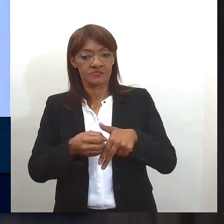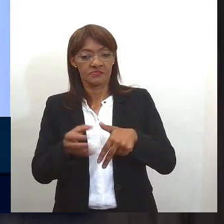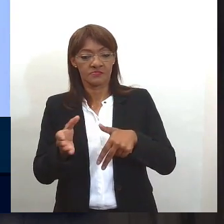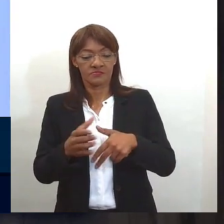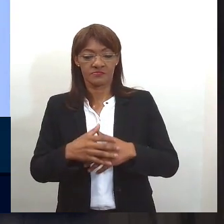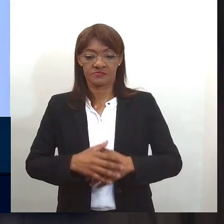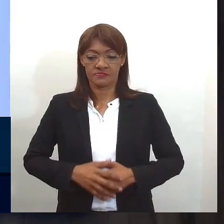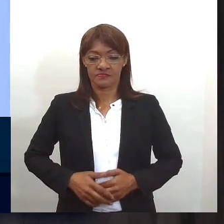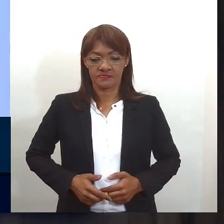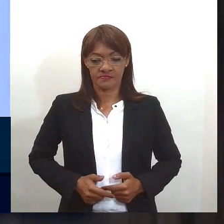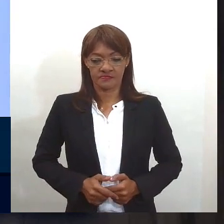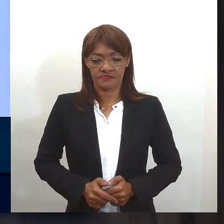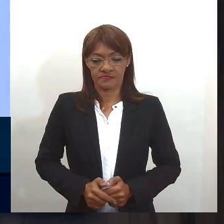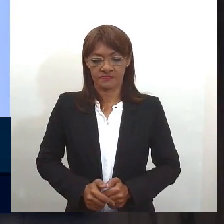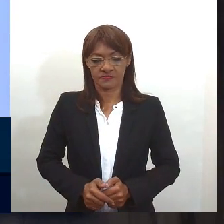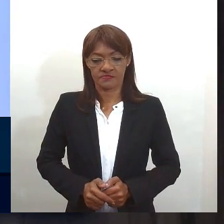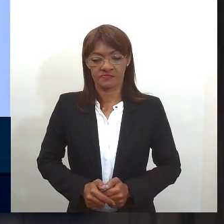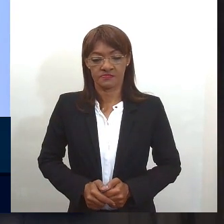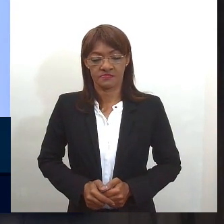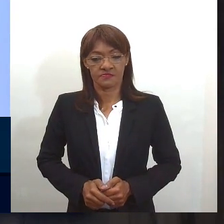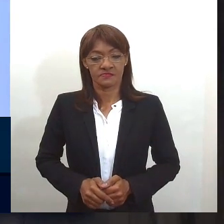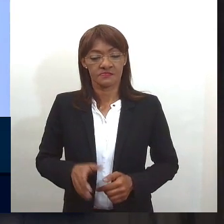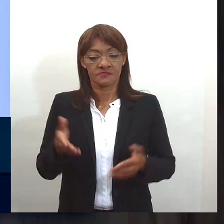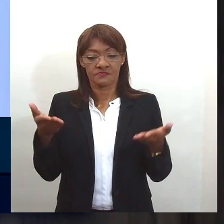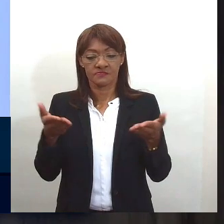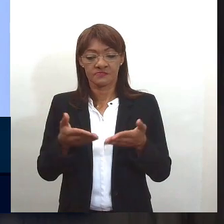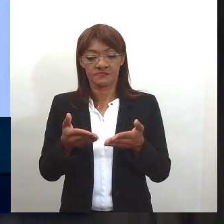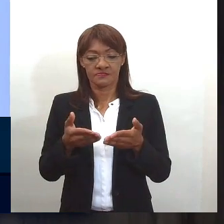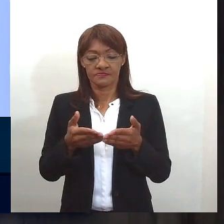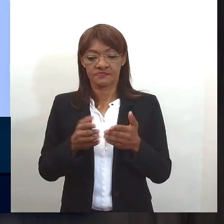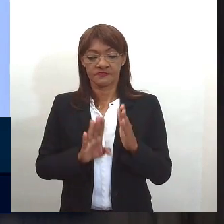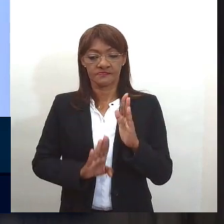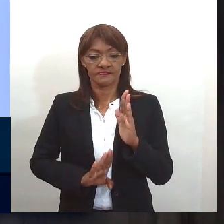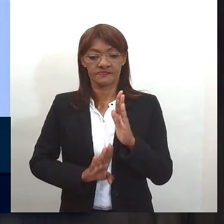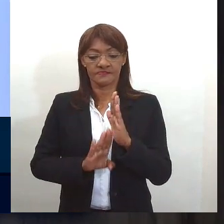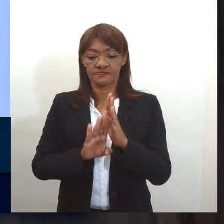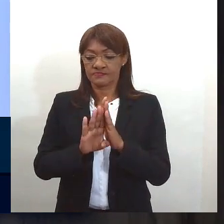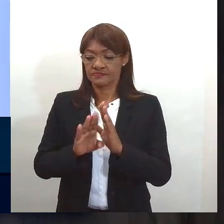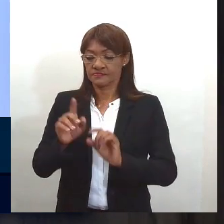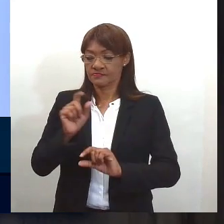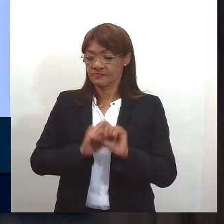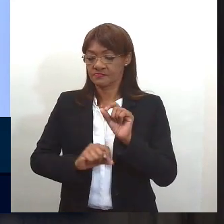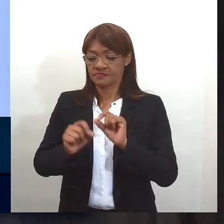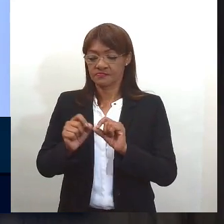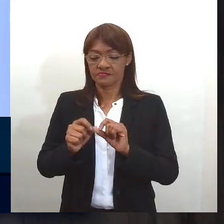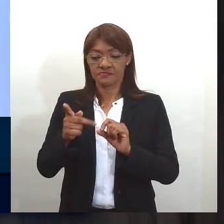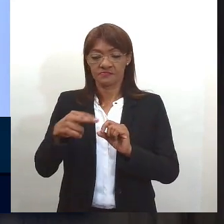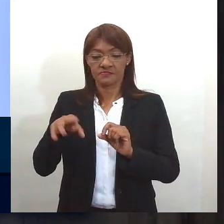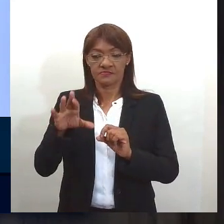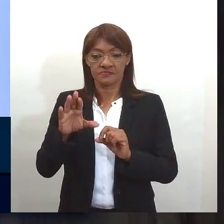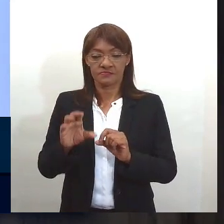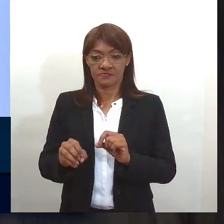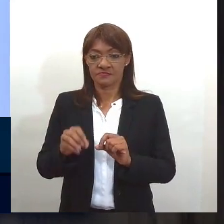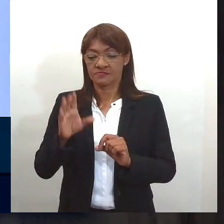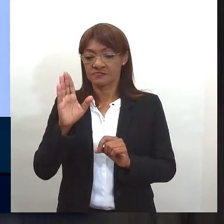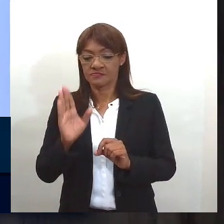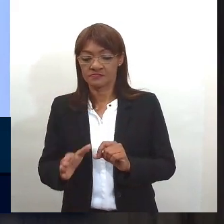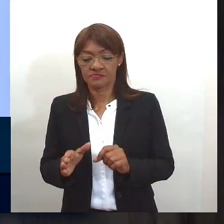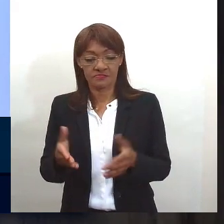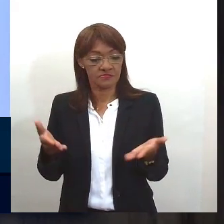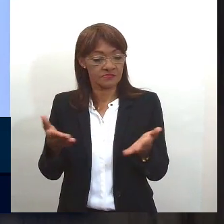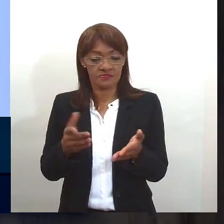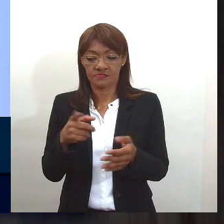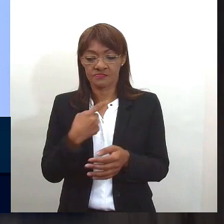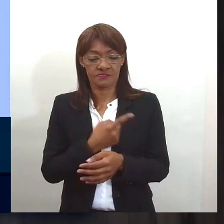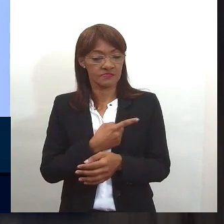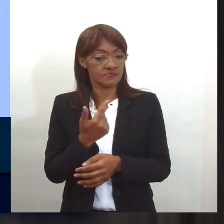Resultado primário, que são as receitas primárias menos as despesas primárias. Então, a gente não tem valores de juros, né? Então, a